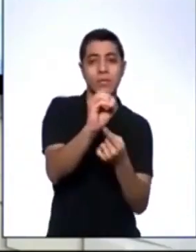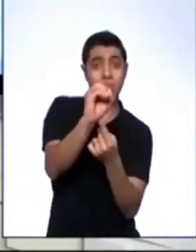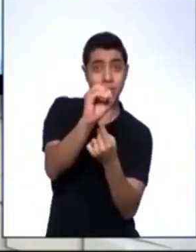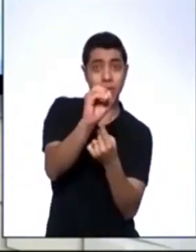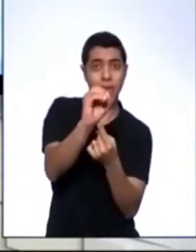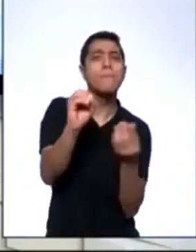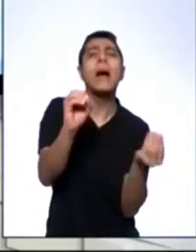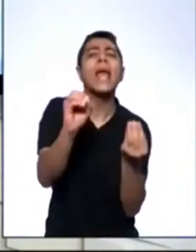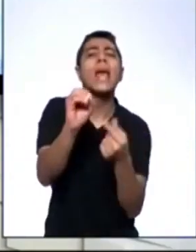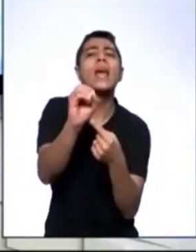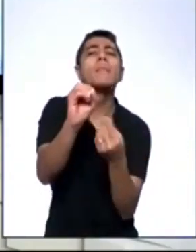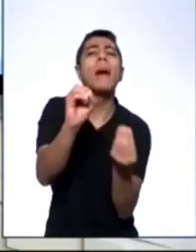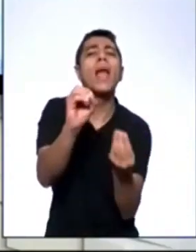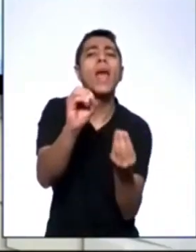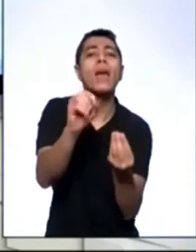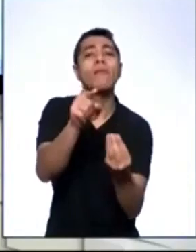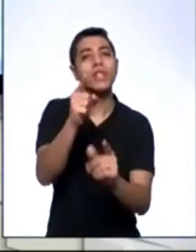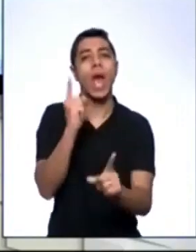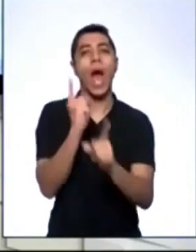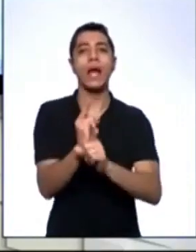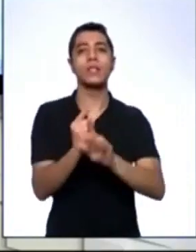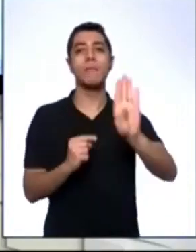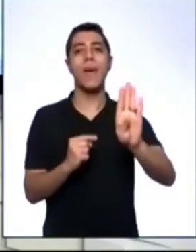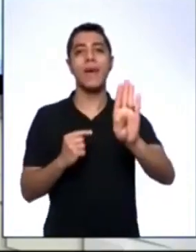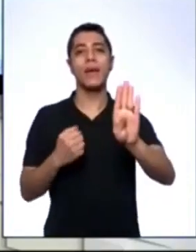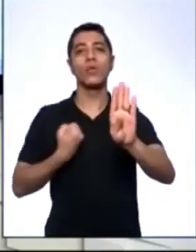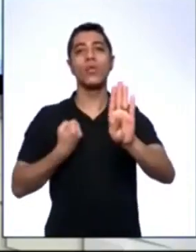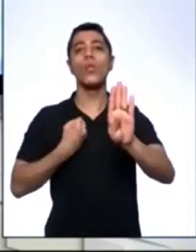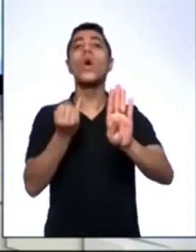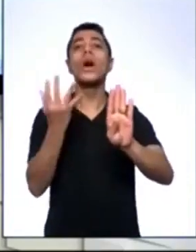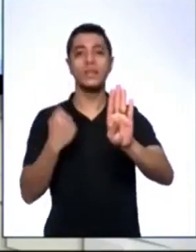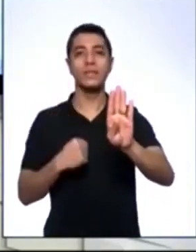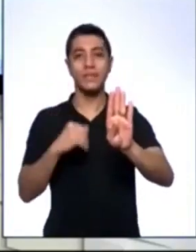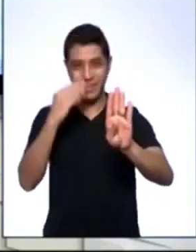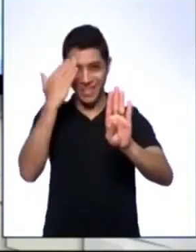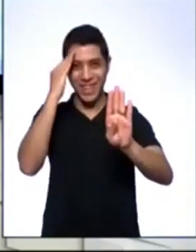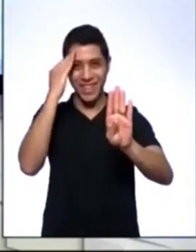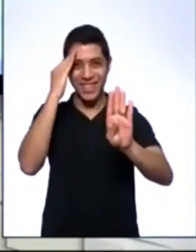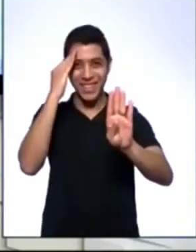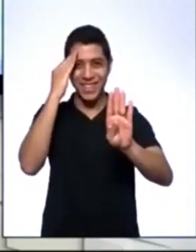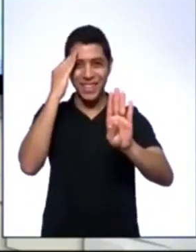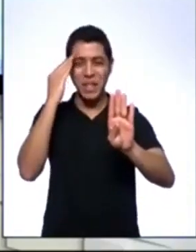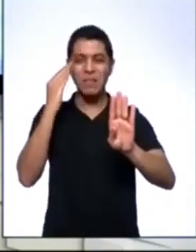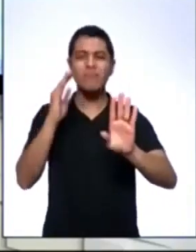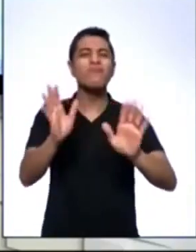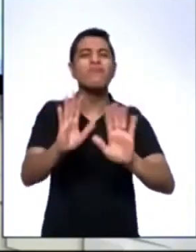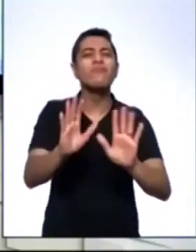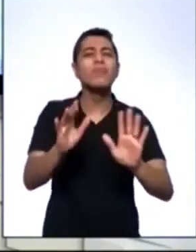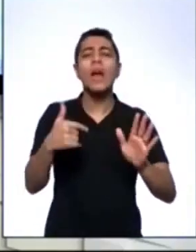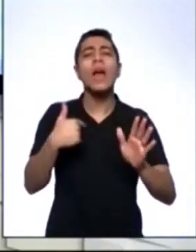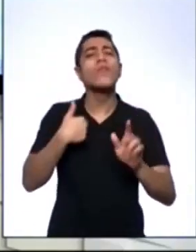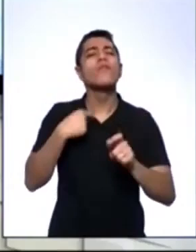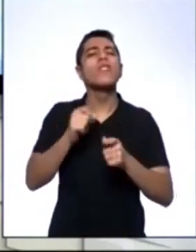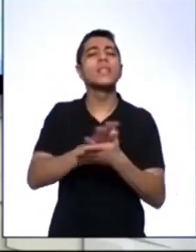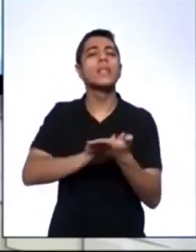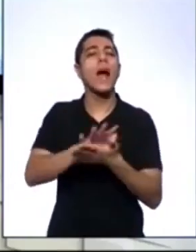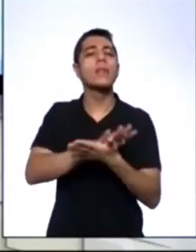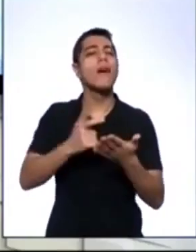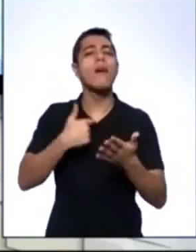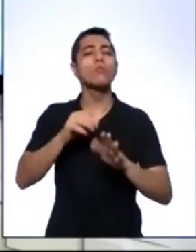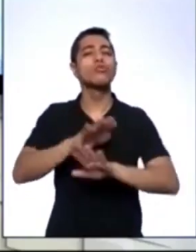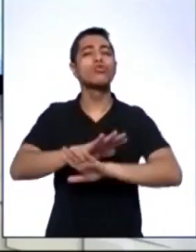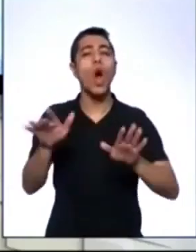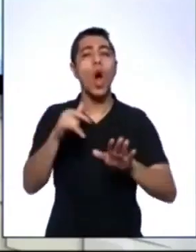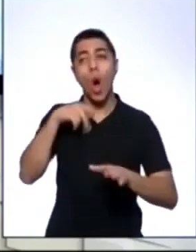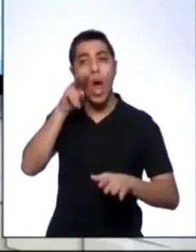Parabéns Mas o que eu quero não não vou fazer nada eu só vou olhar no a x mais